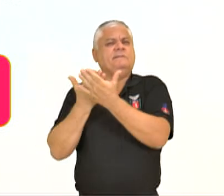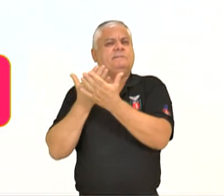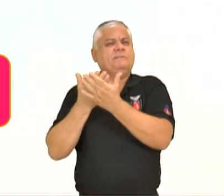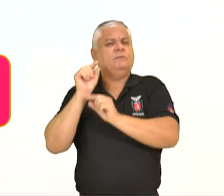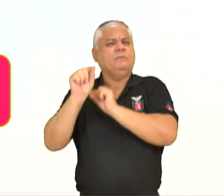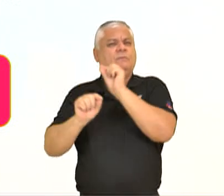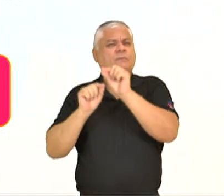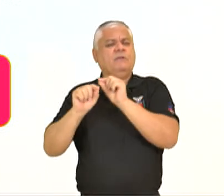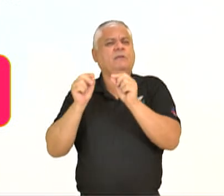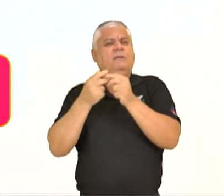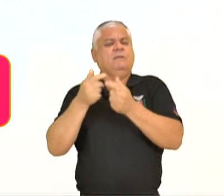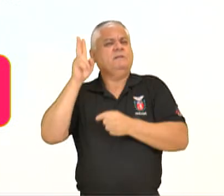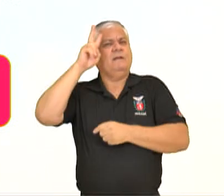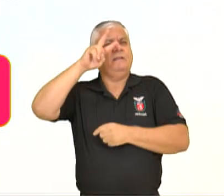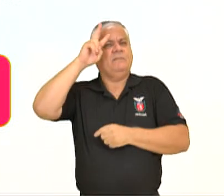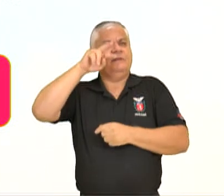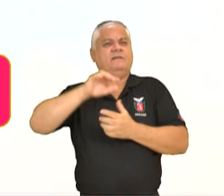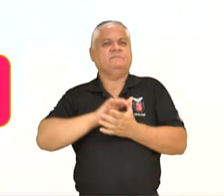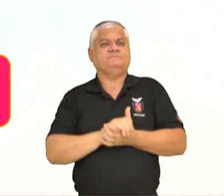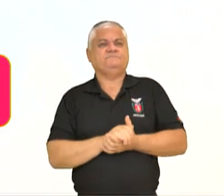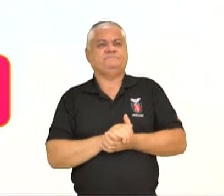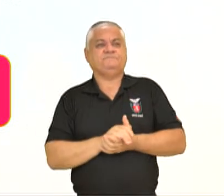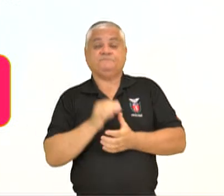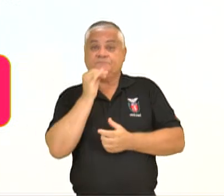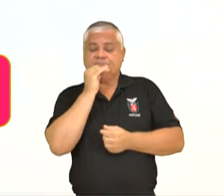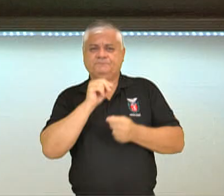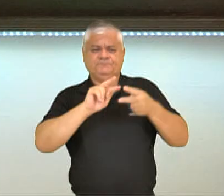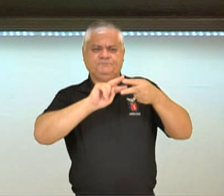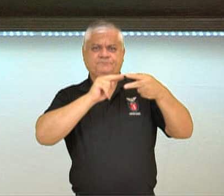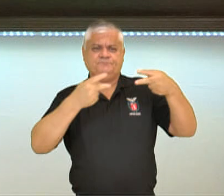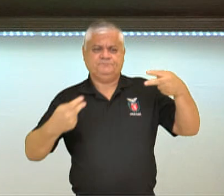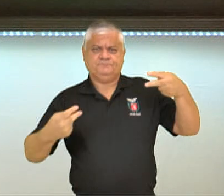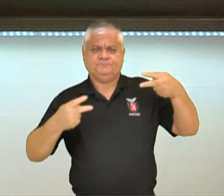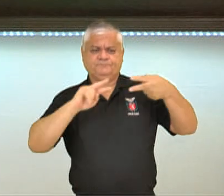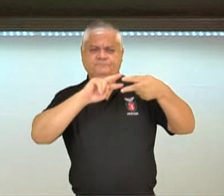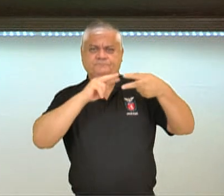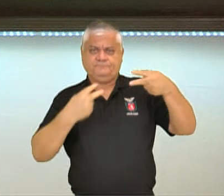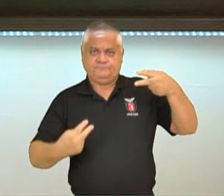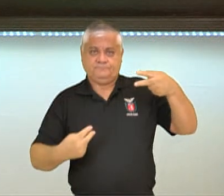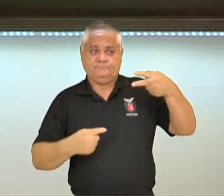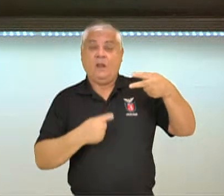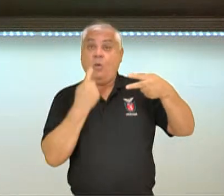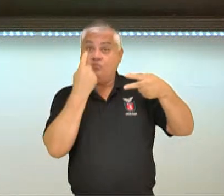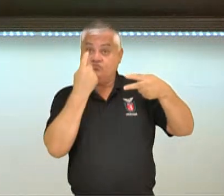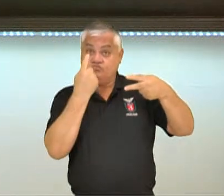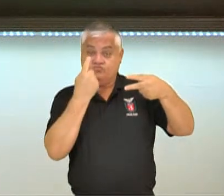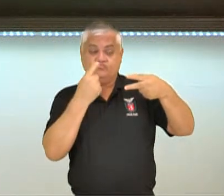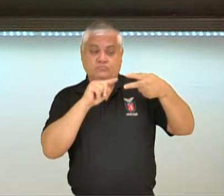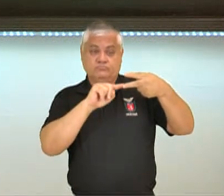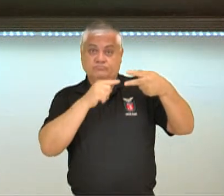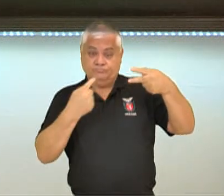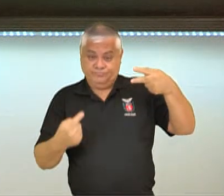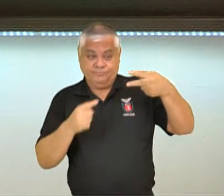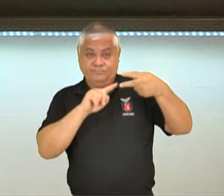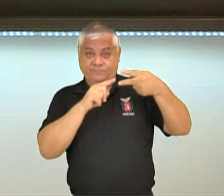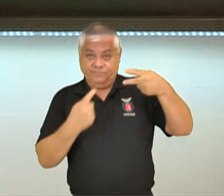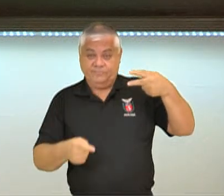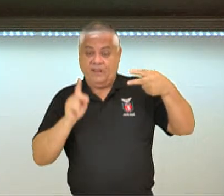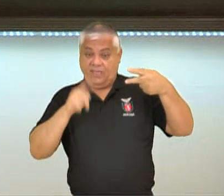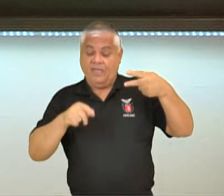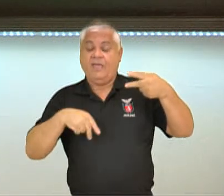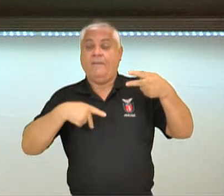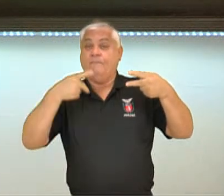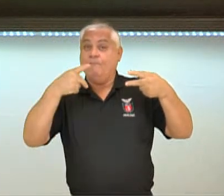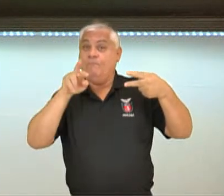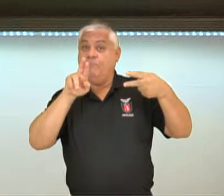outras coisinhas que a gente tem que relembrar, tá? Então, tá aqui, ó, que um gene, ele é responsável por ter a receita de uma proteína.